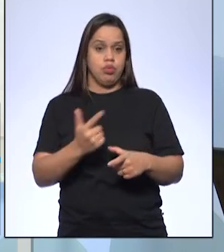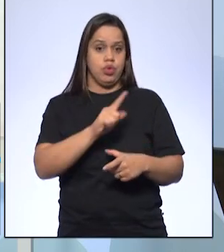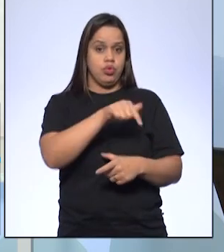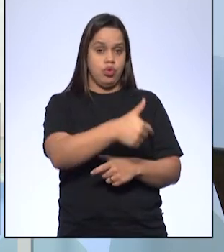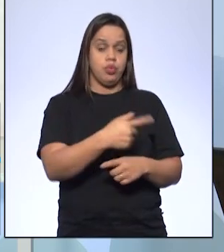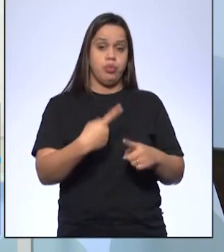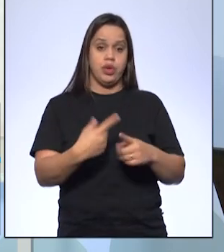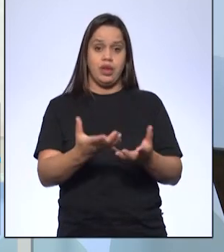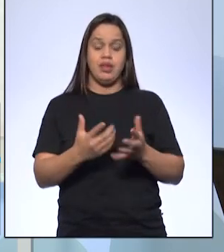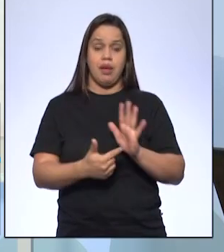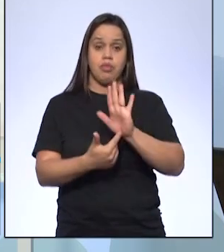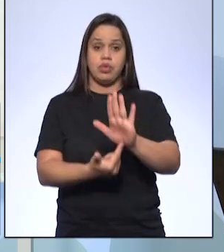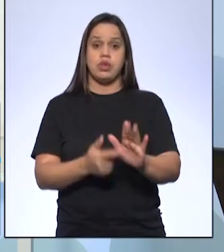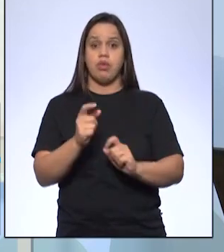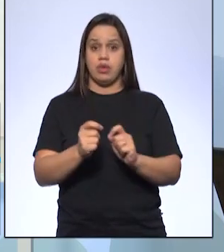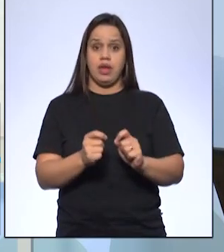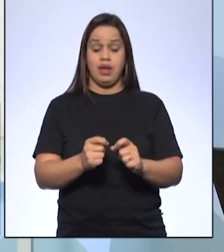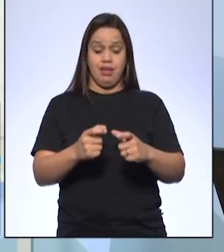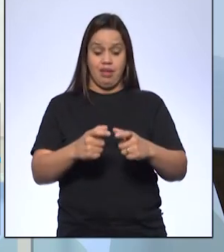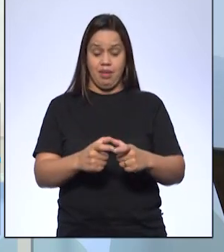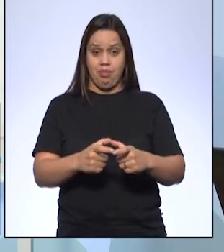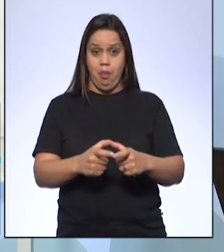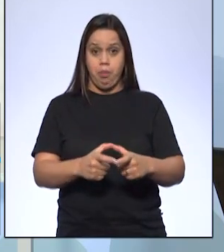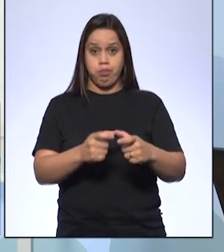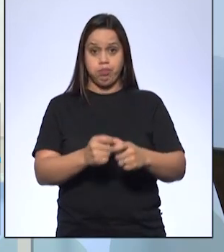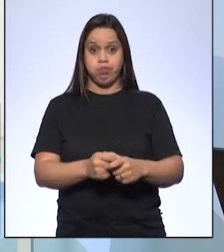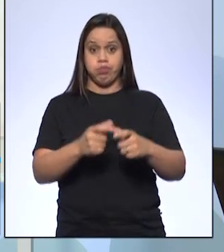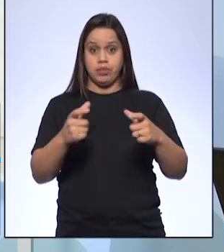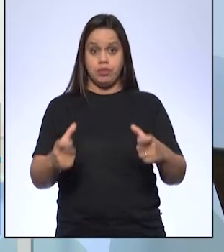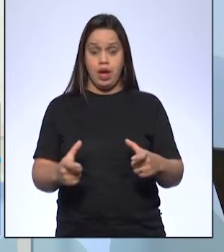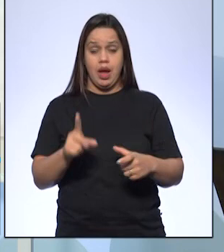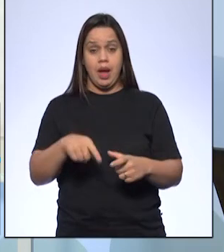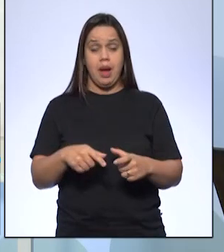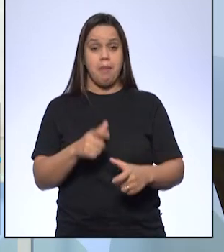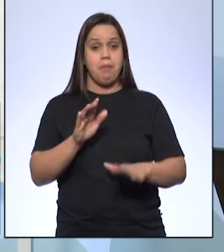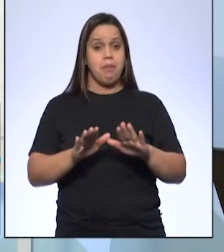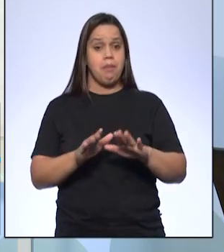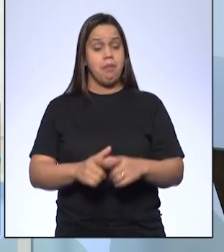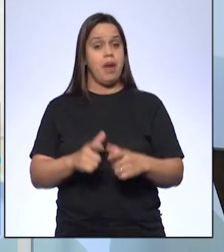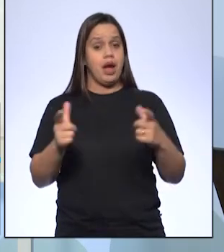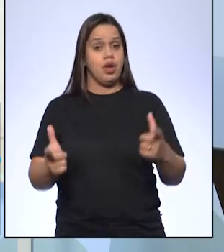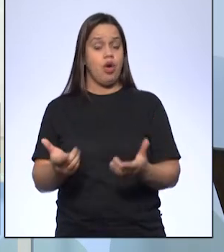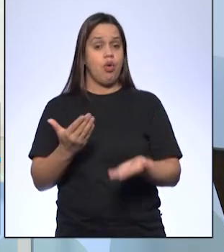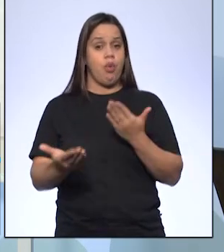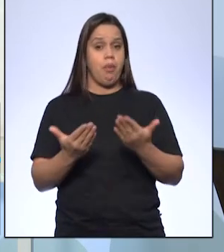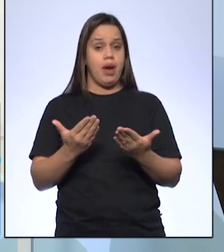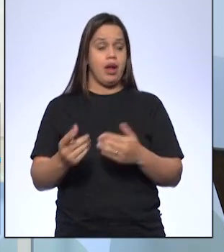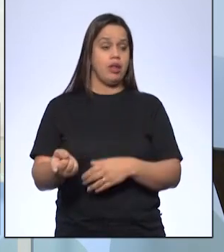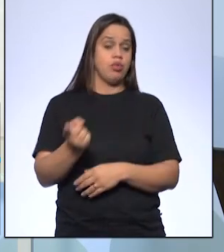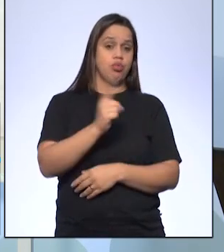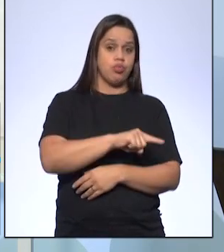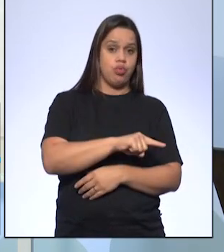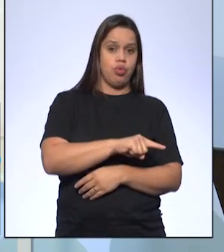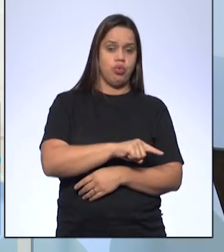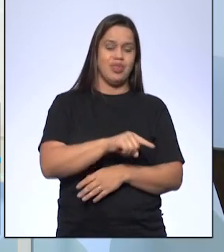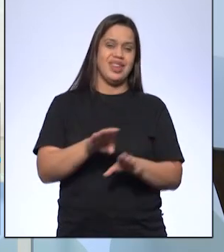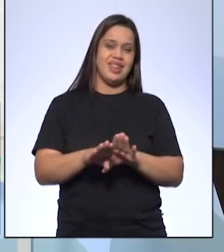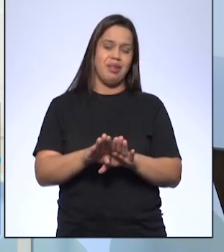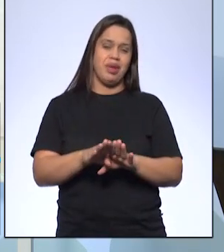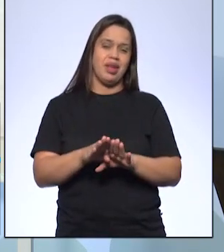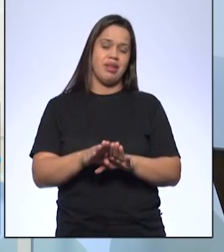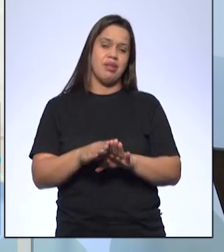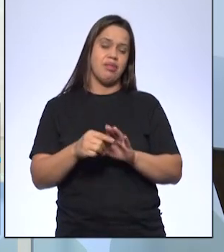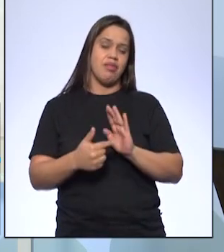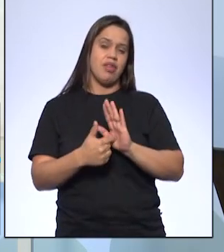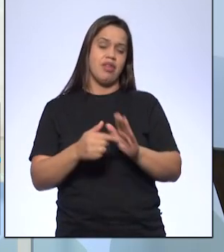quer demonstrar que aquela fatia maior é muito maior comparada às demais. E, às vezes, um gráfico de barras, nem sempre você